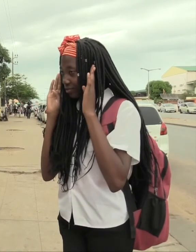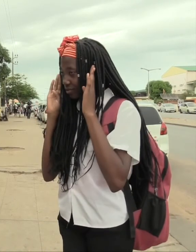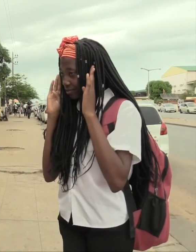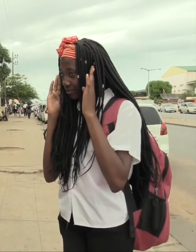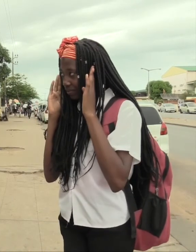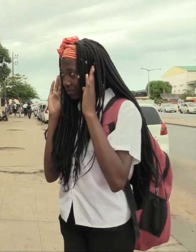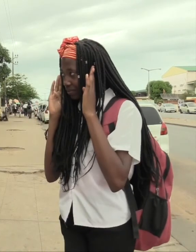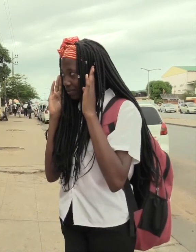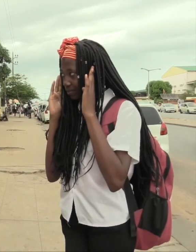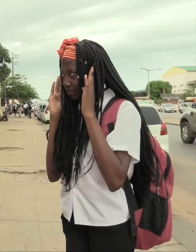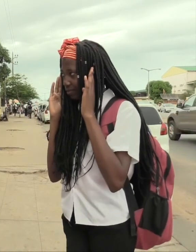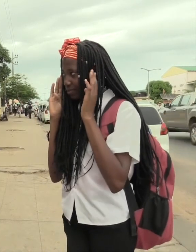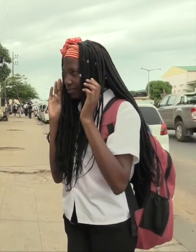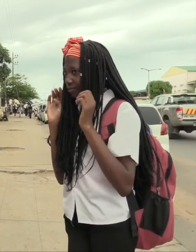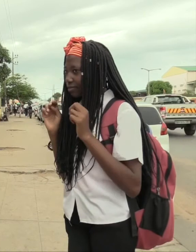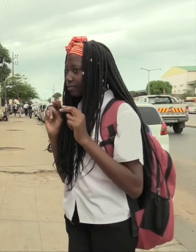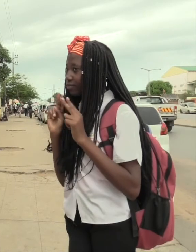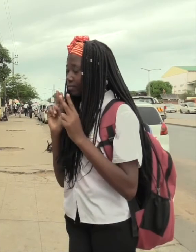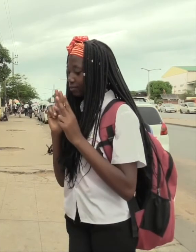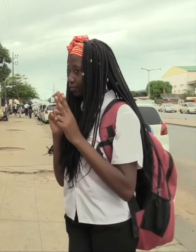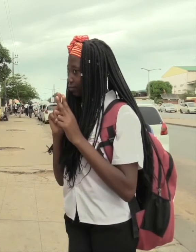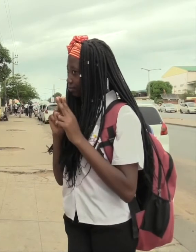Facebook,